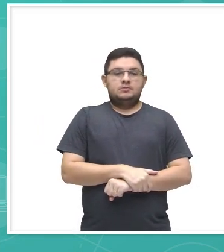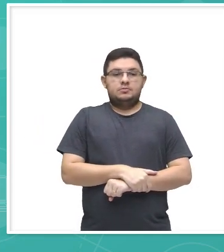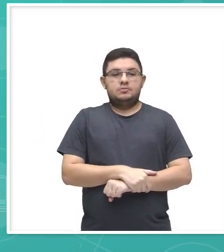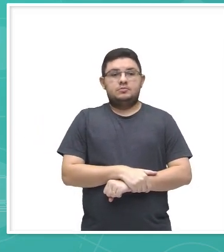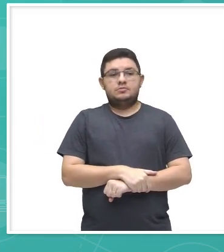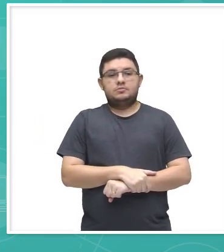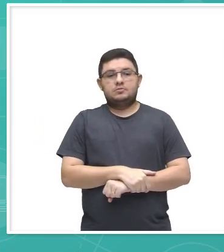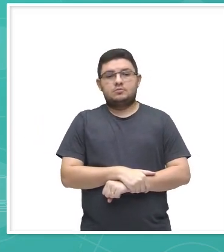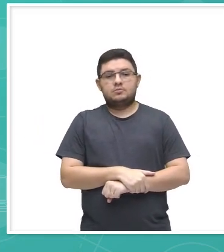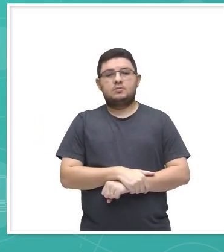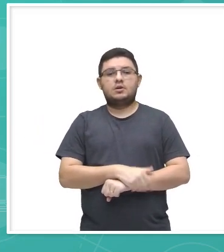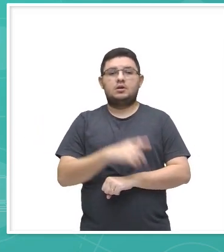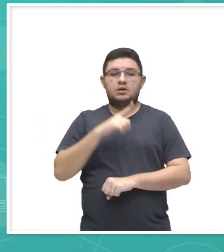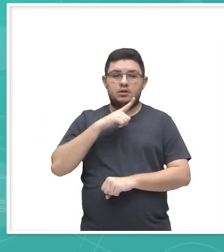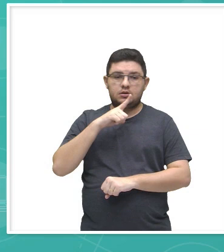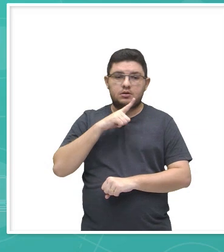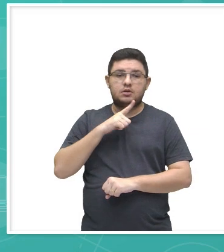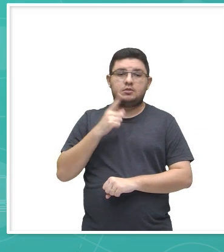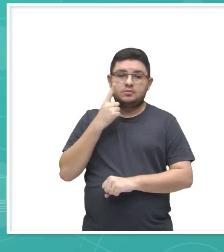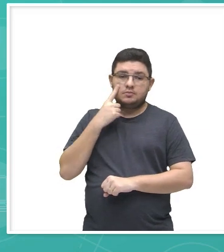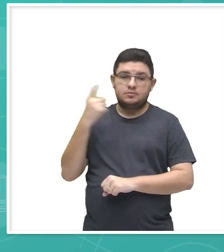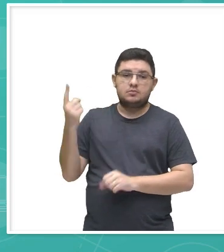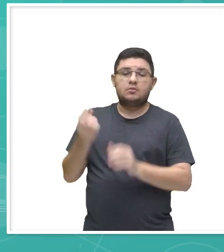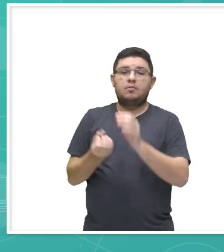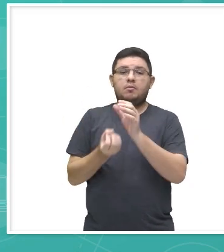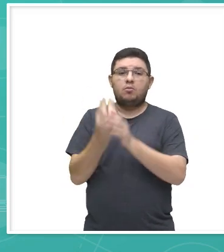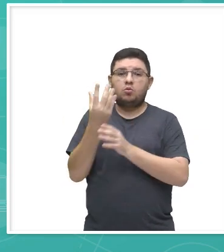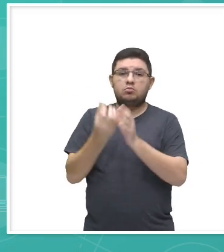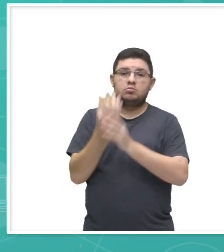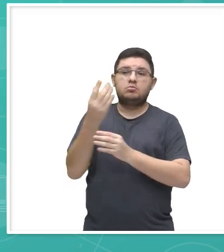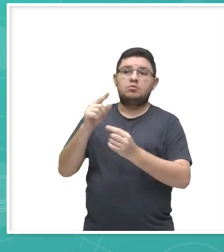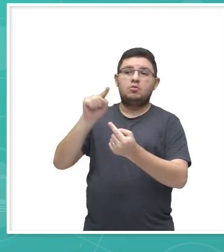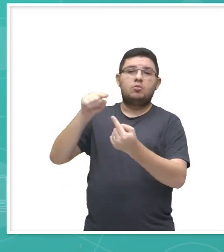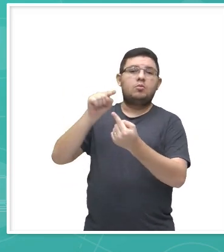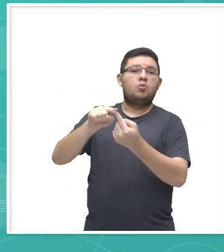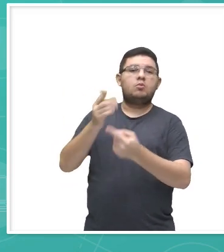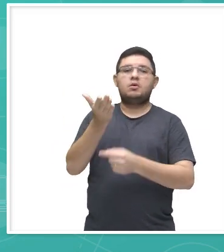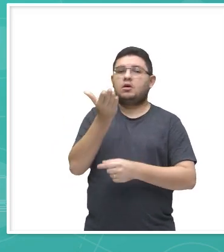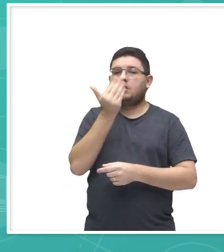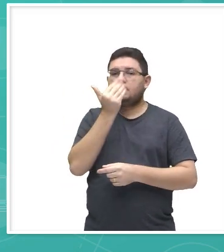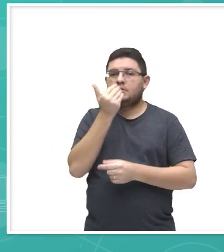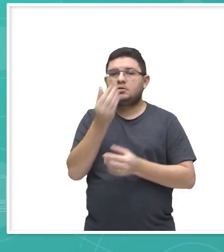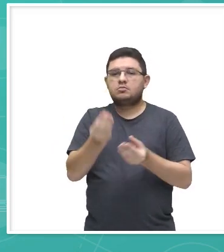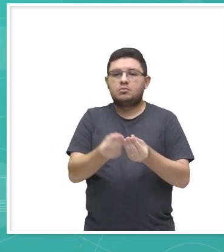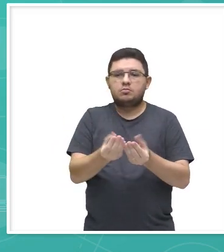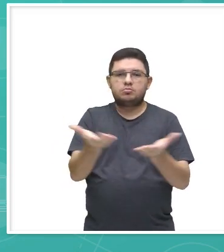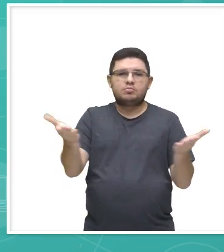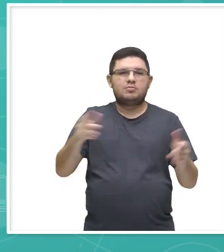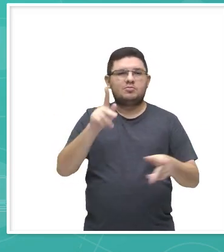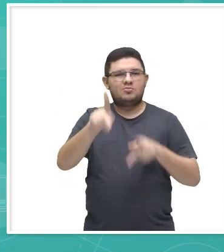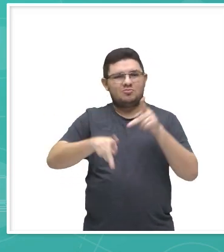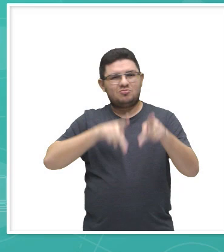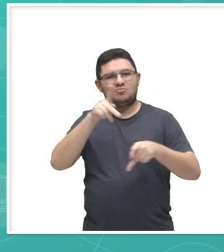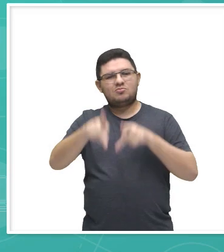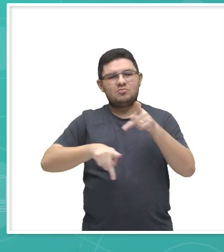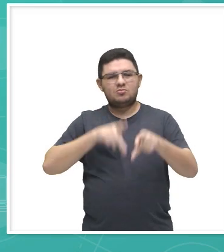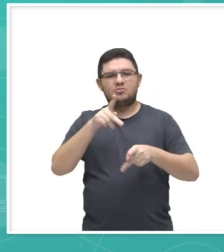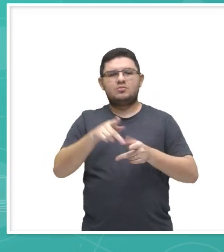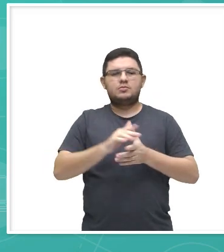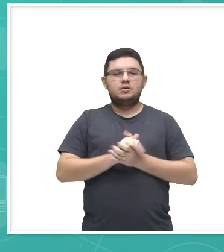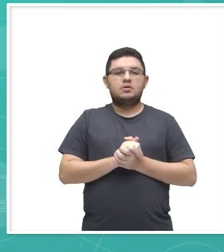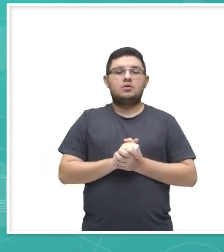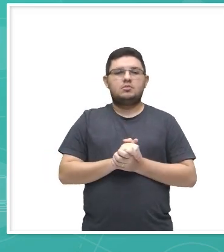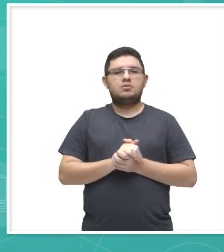de alimentos, que ela vai se destinar aí à produção de alimentos para a população, né, que são os itens aí que a gente